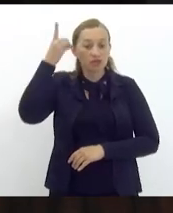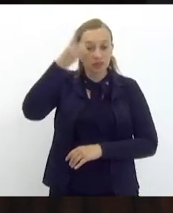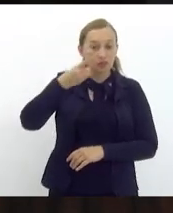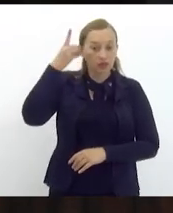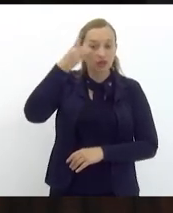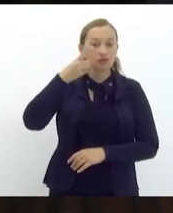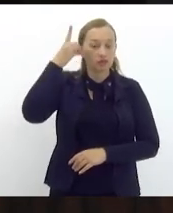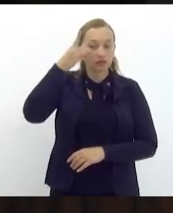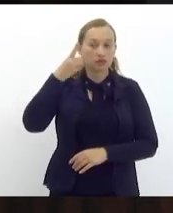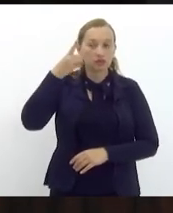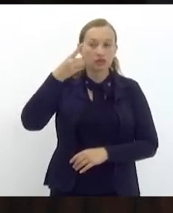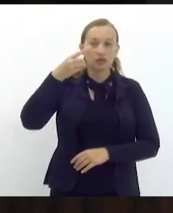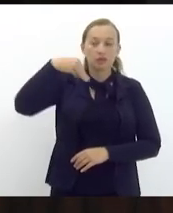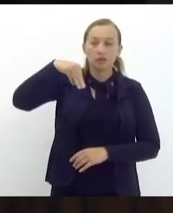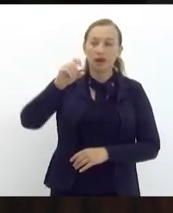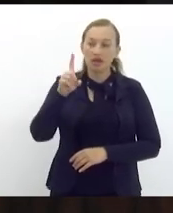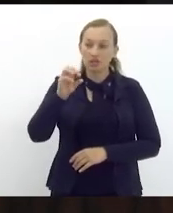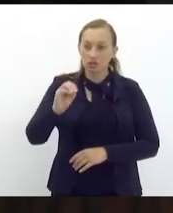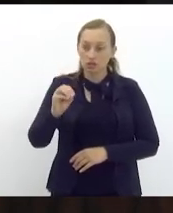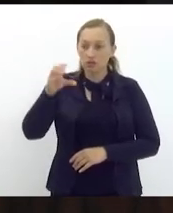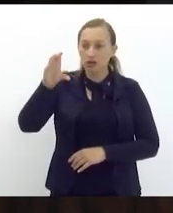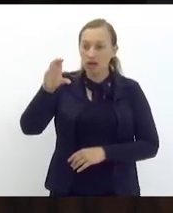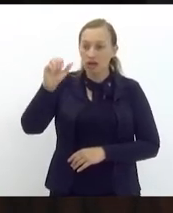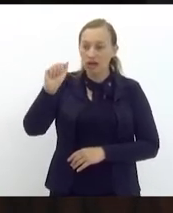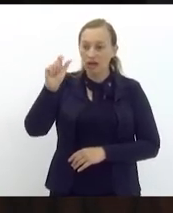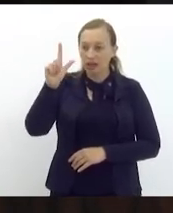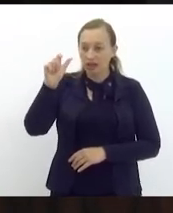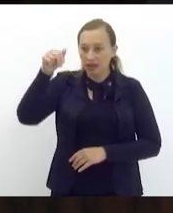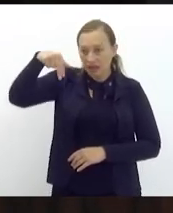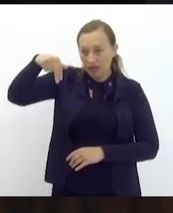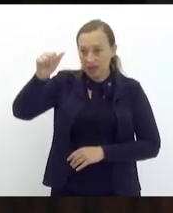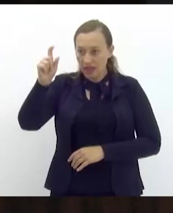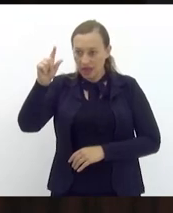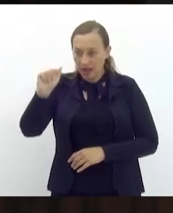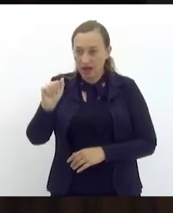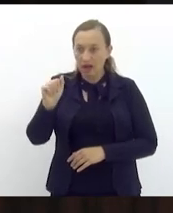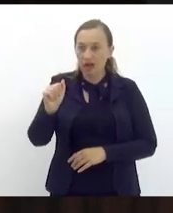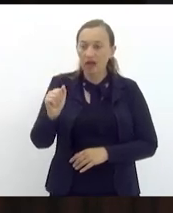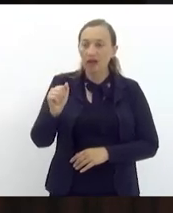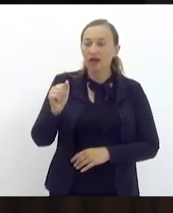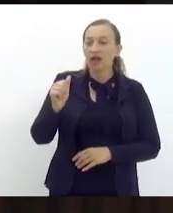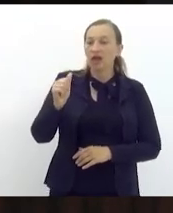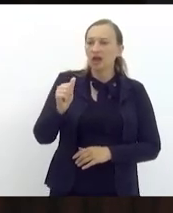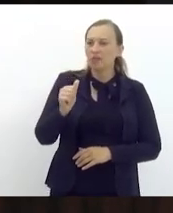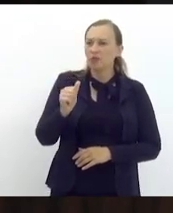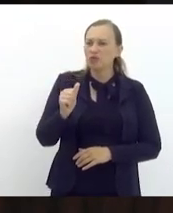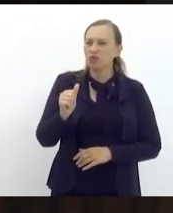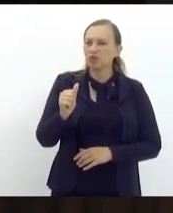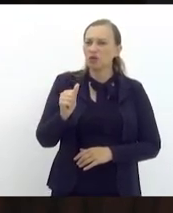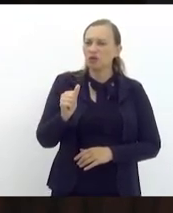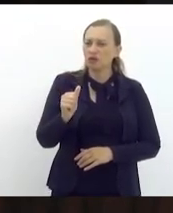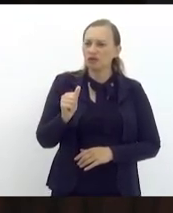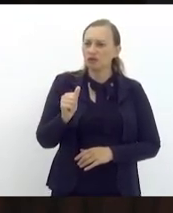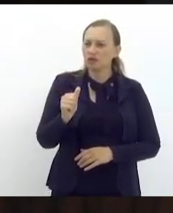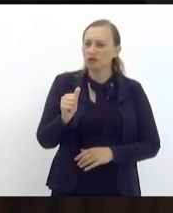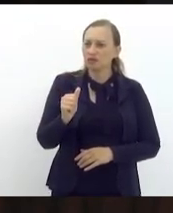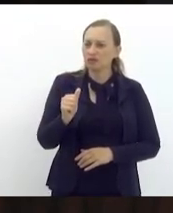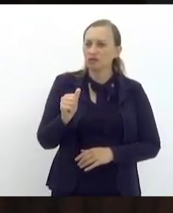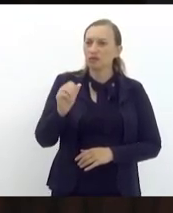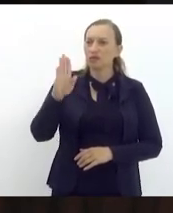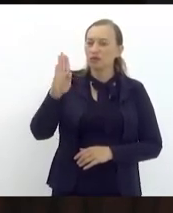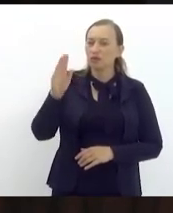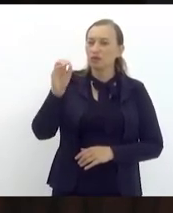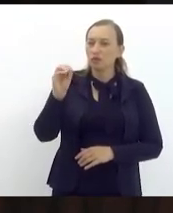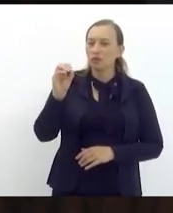Márcio Canella, que declara a Bolsa Nova como patrimônio cultural e material